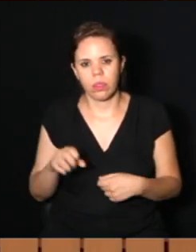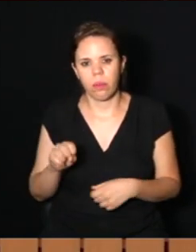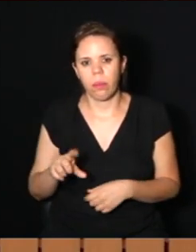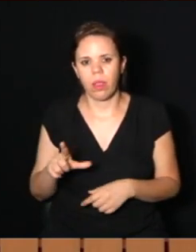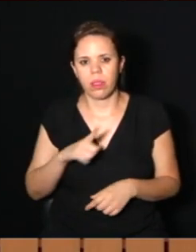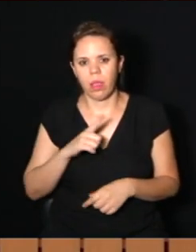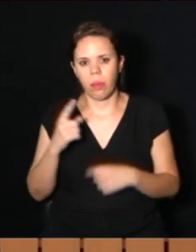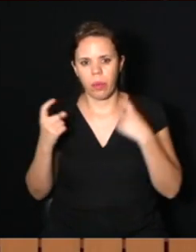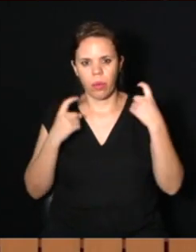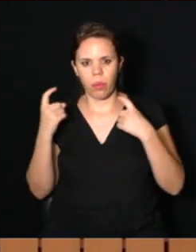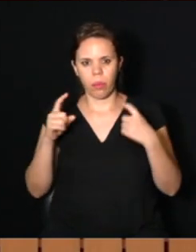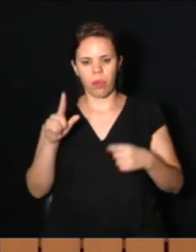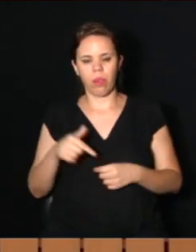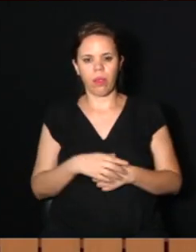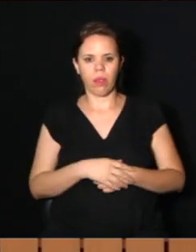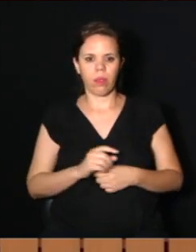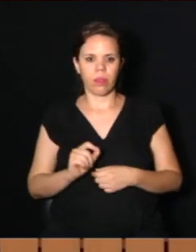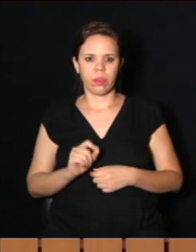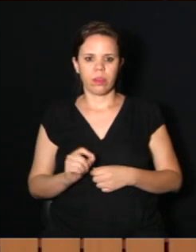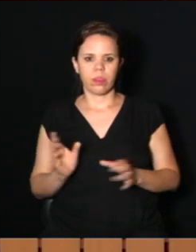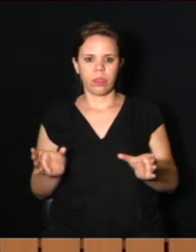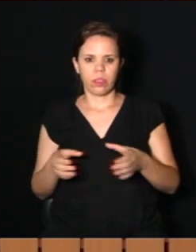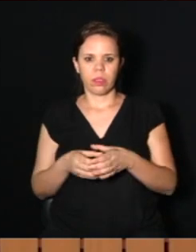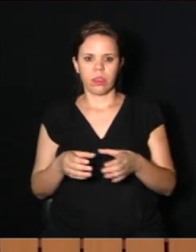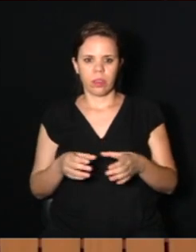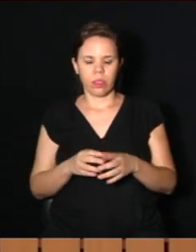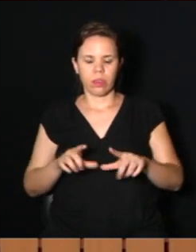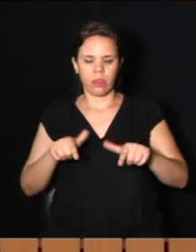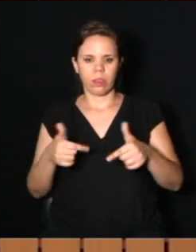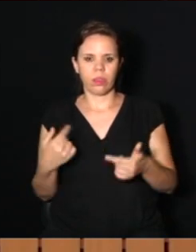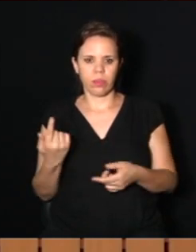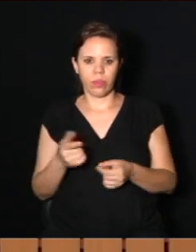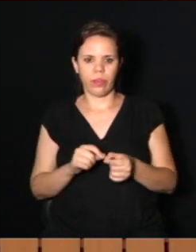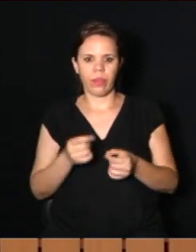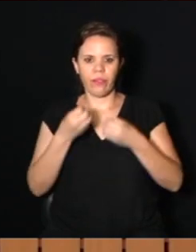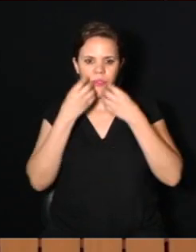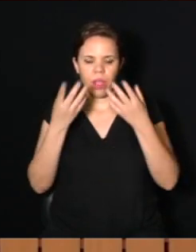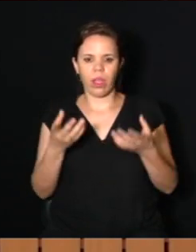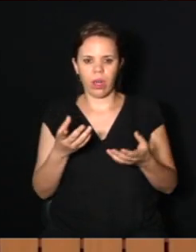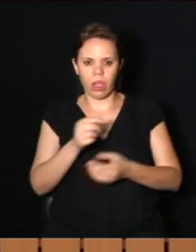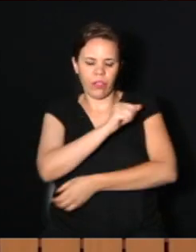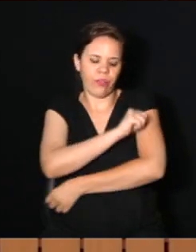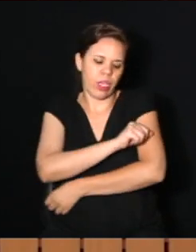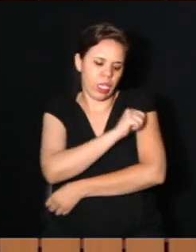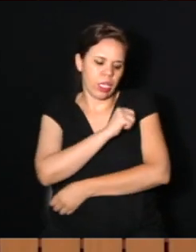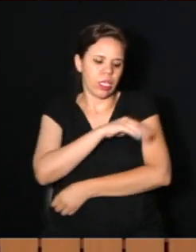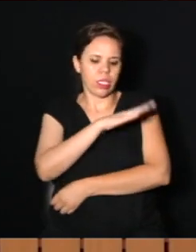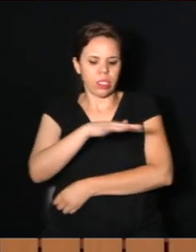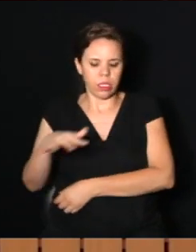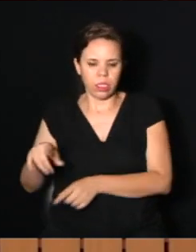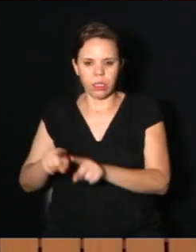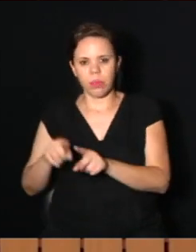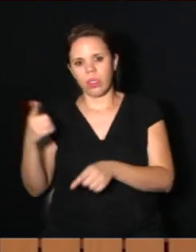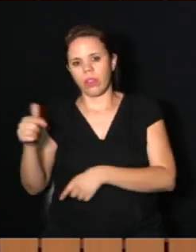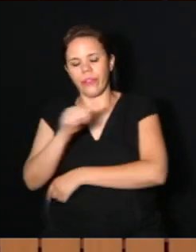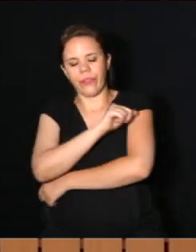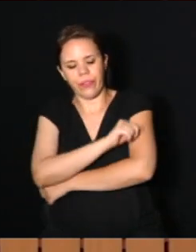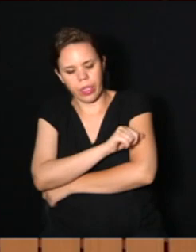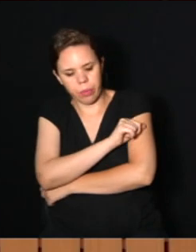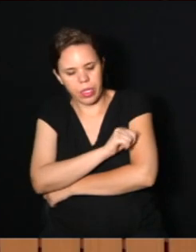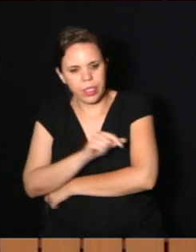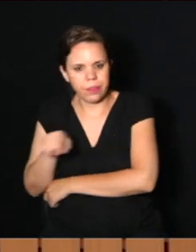uma preocupação em que as equipes, quando atuam, se a gente vai falar na enfermaria de pediatria, se a gente vai falar na